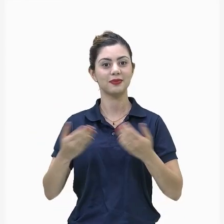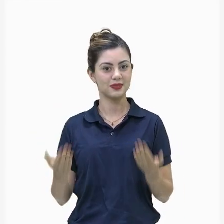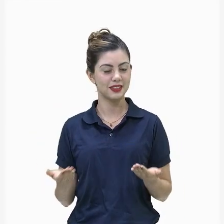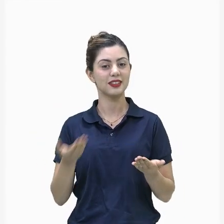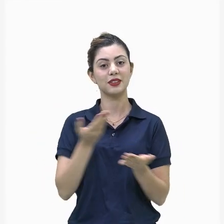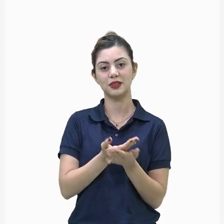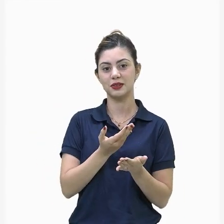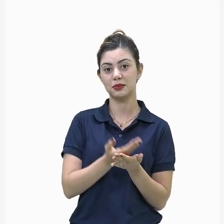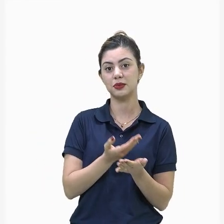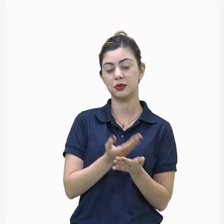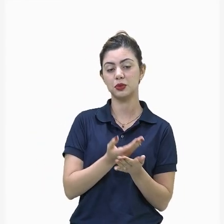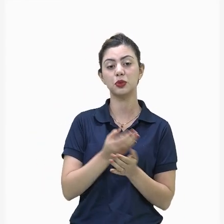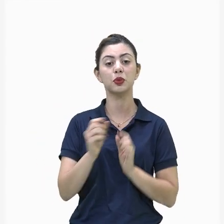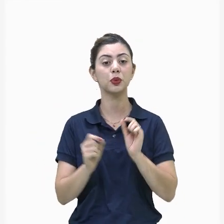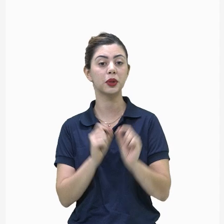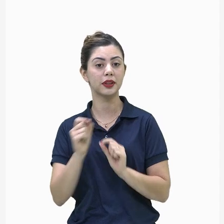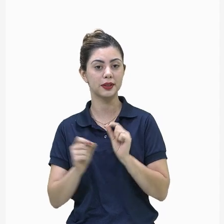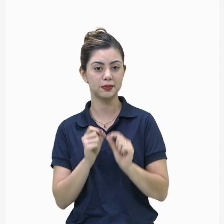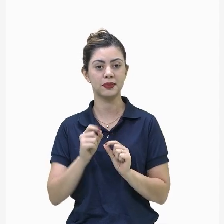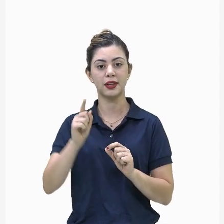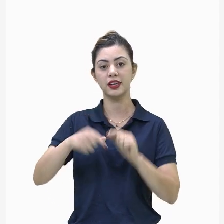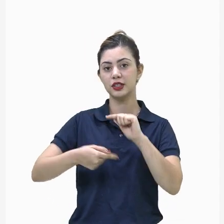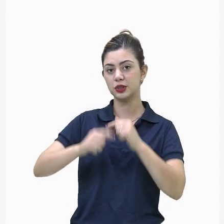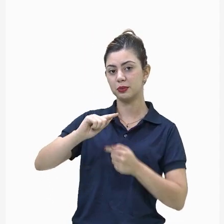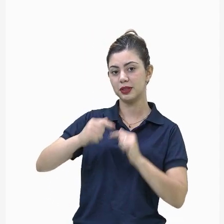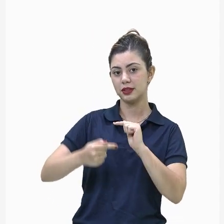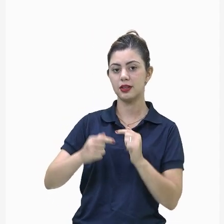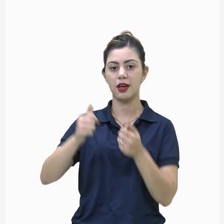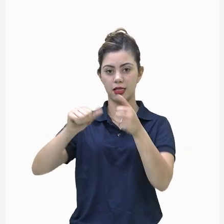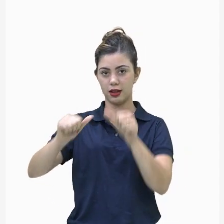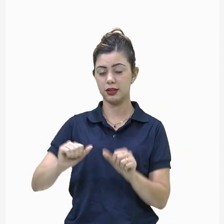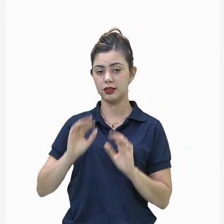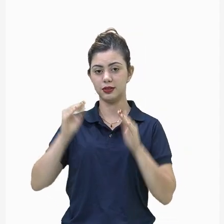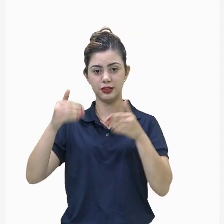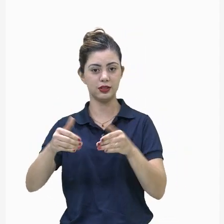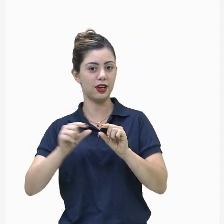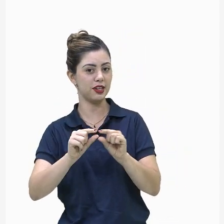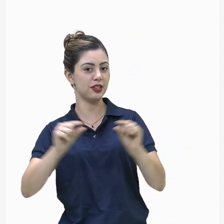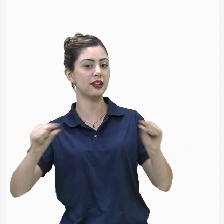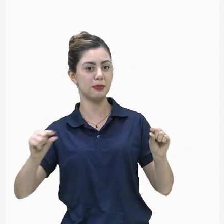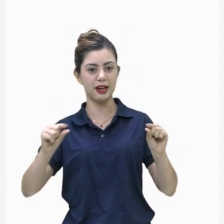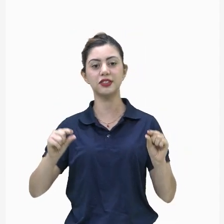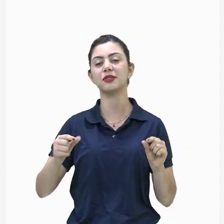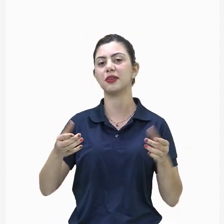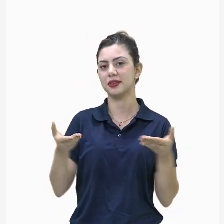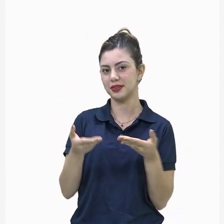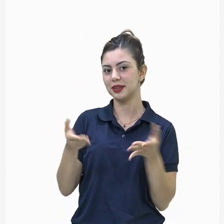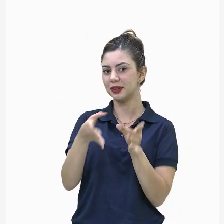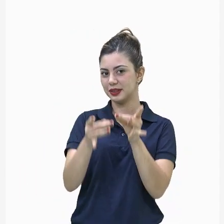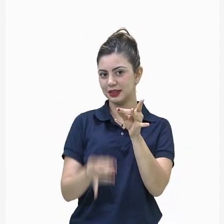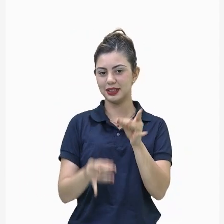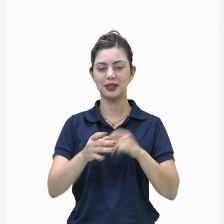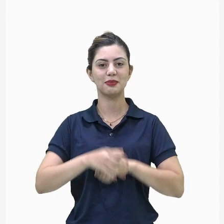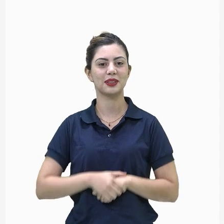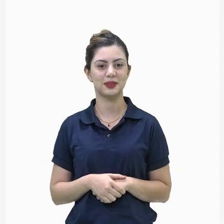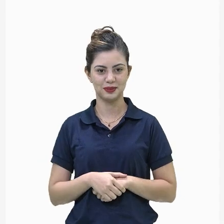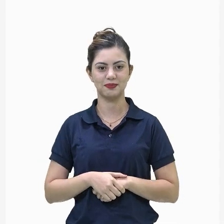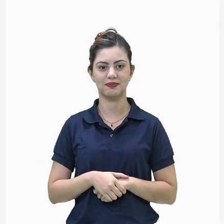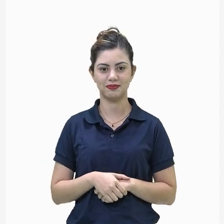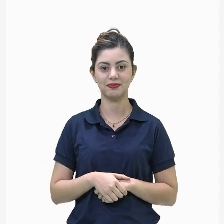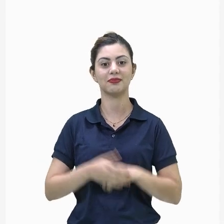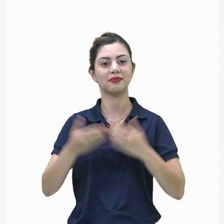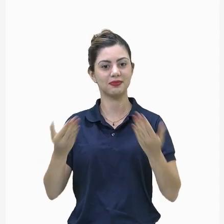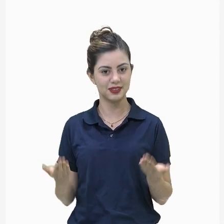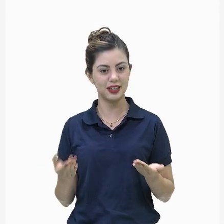nosso objeto de conhecimento é a geometria analítica, a reta. Acompanhe também aí o detalhamento.